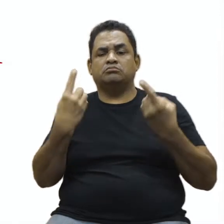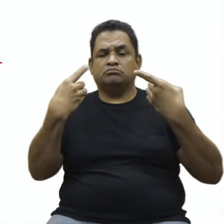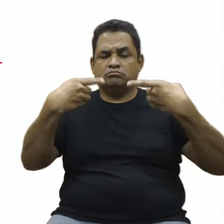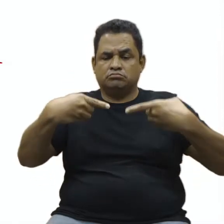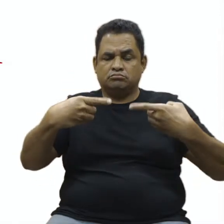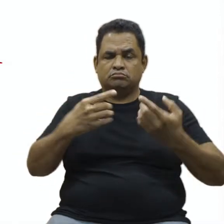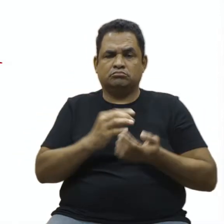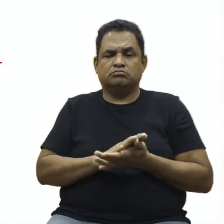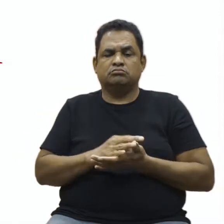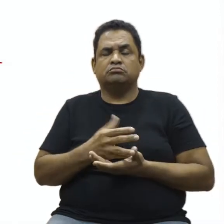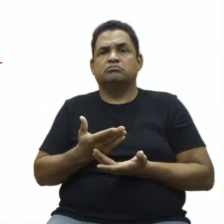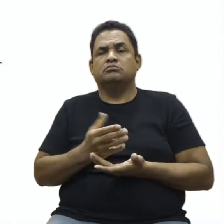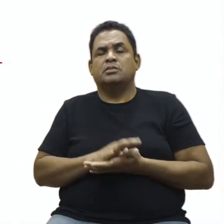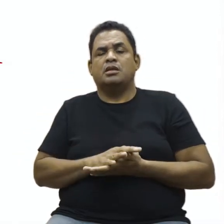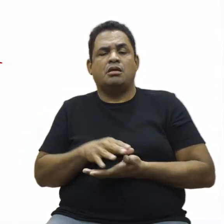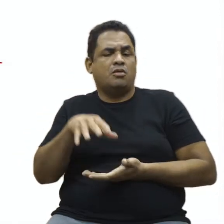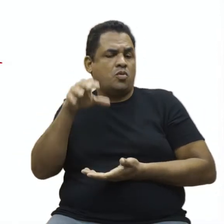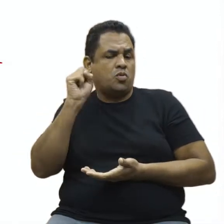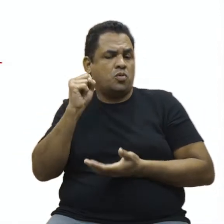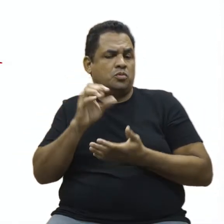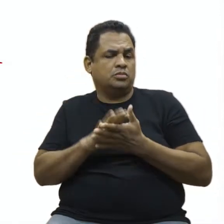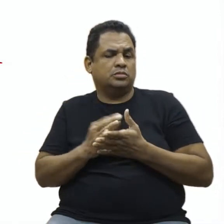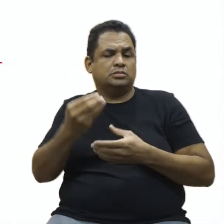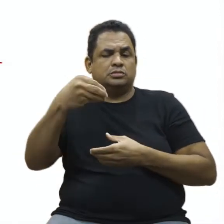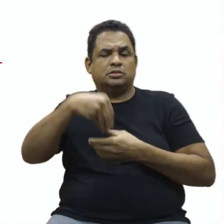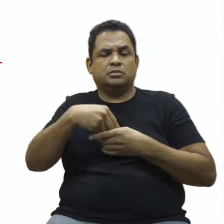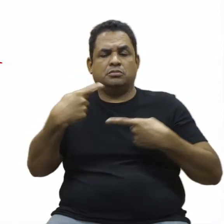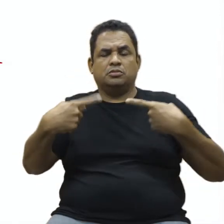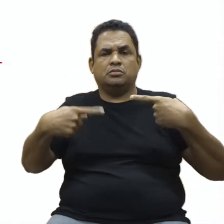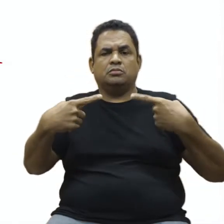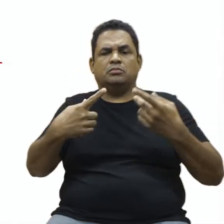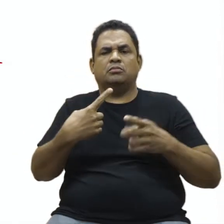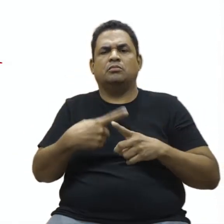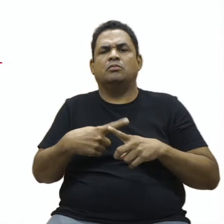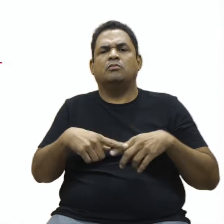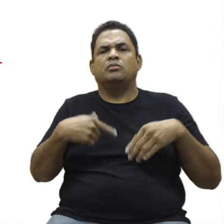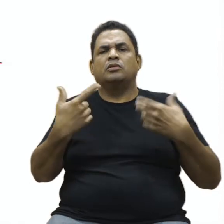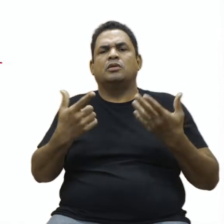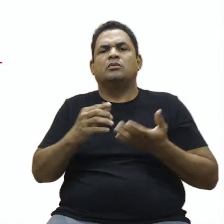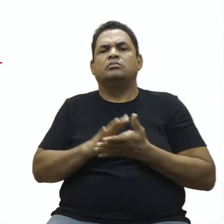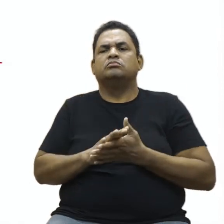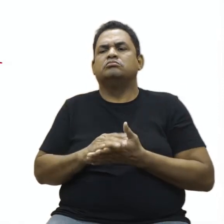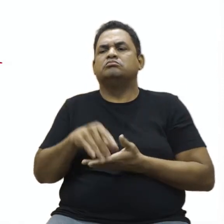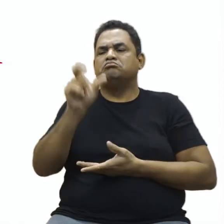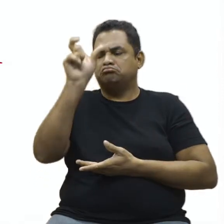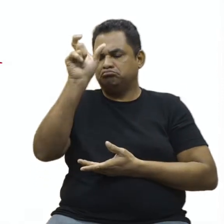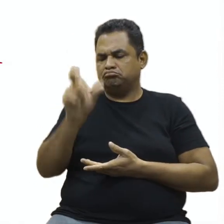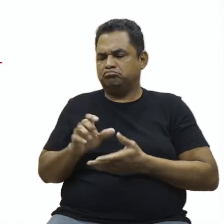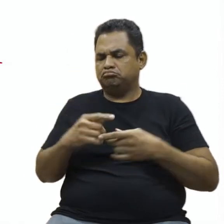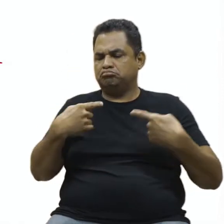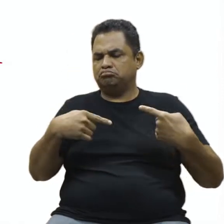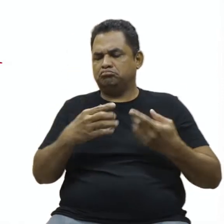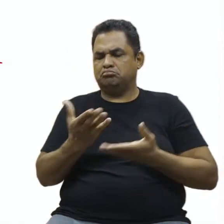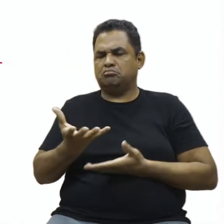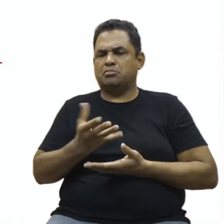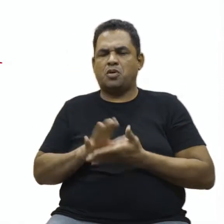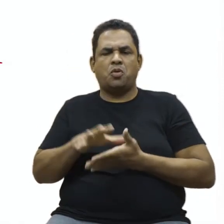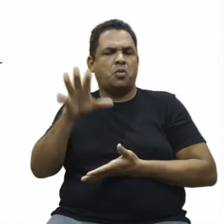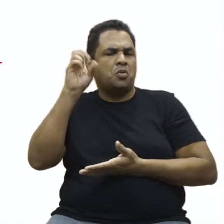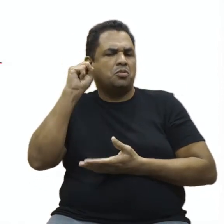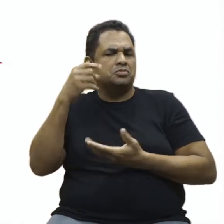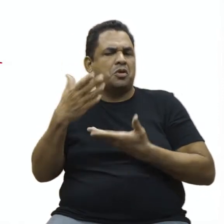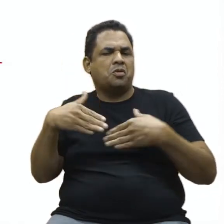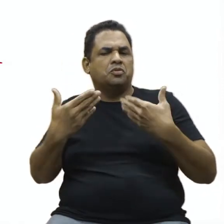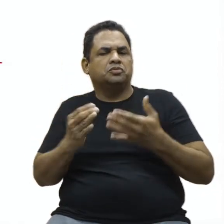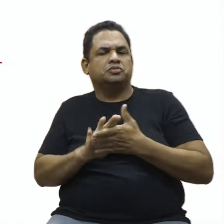se fazer ouvir no meio político. Por quê? Porque quando o político quer ouvir a gente, geralmente ele só está muito querendo na época de eleição,